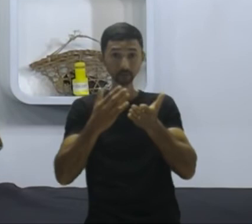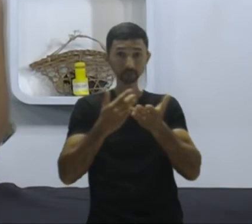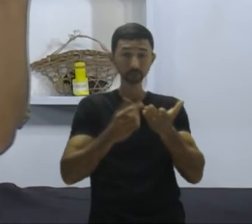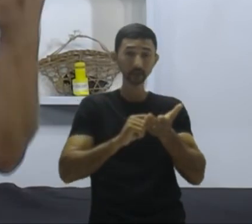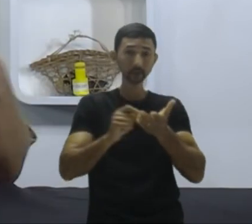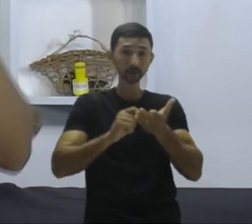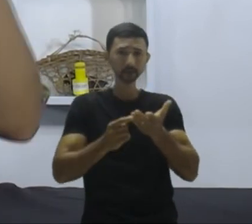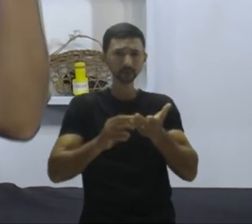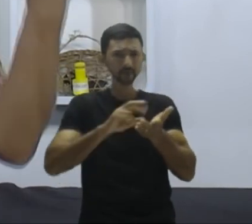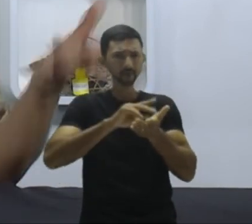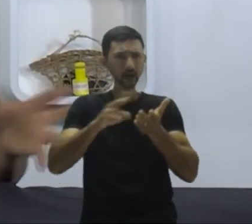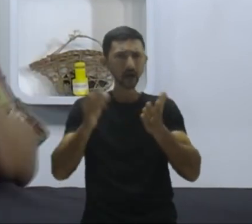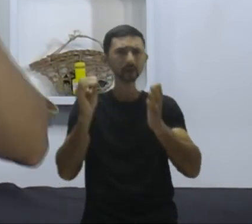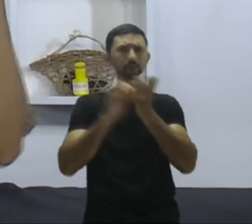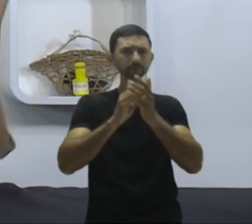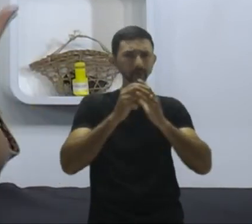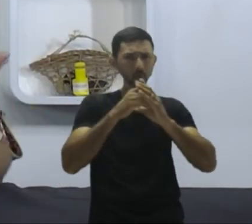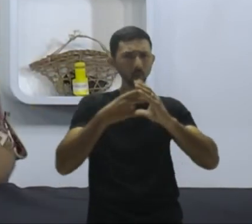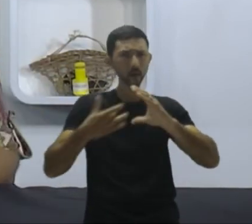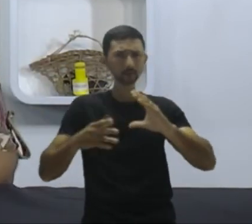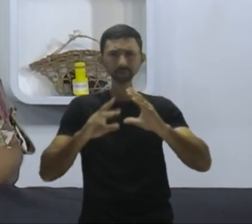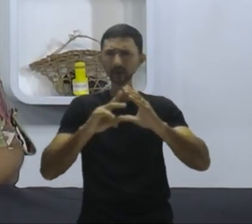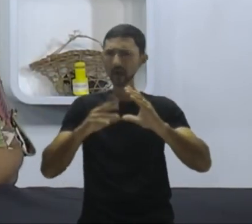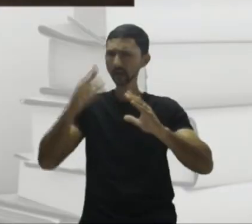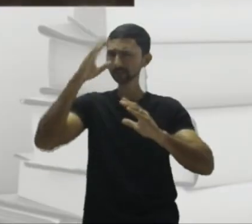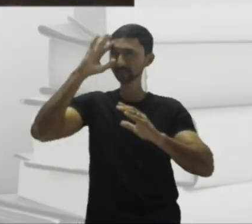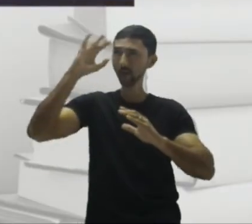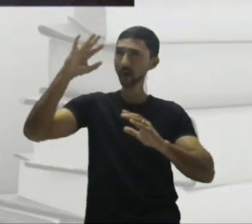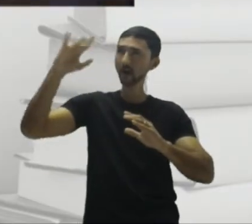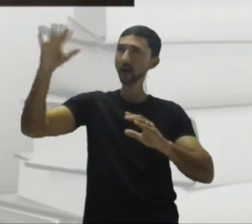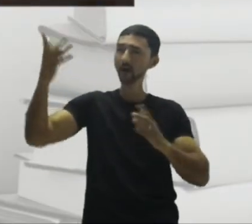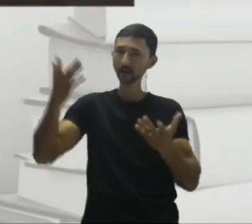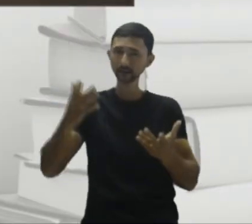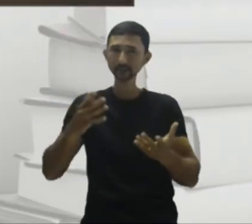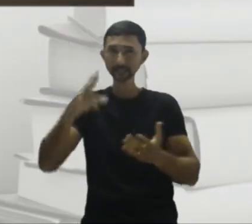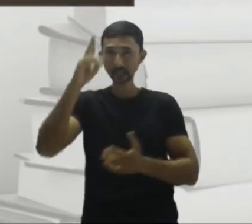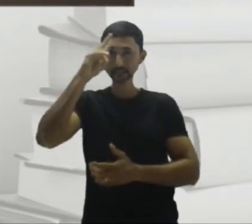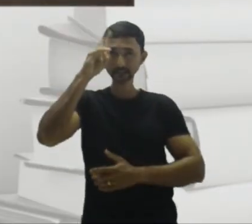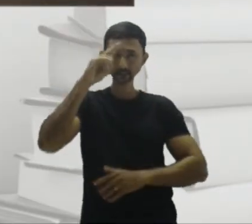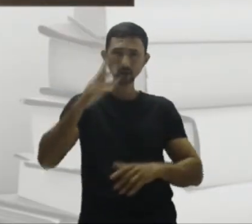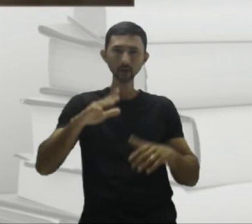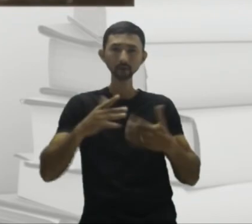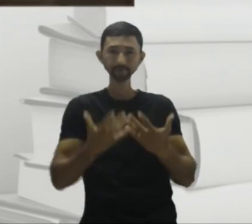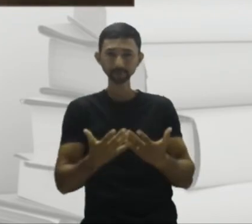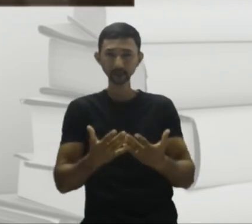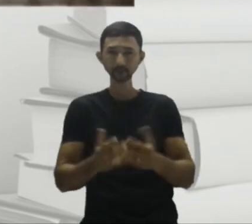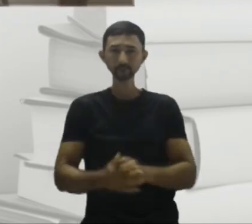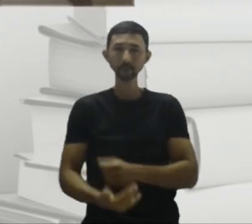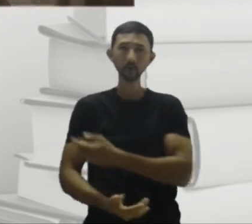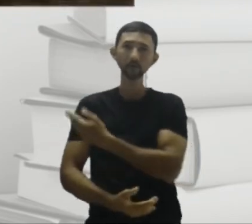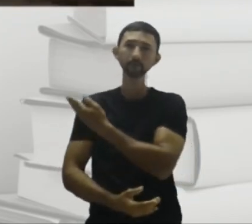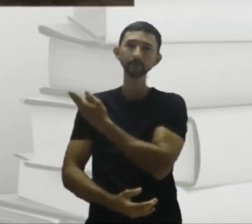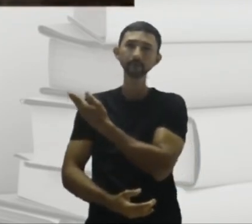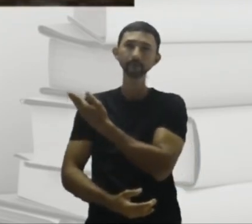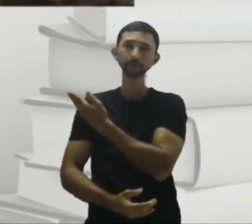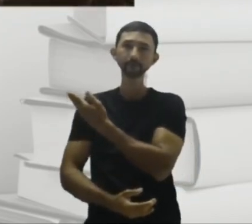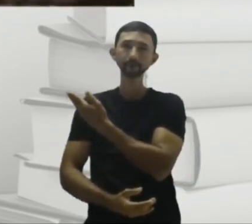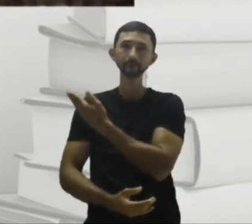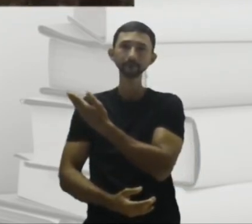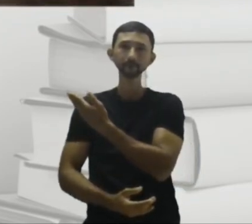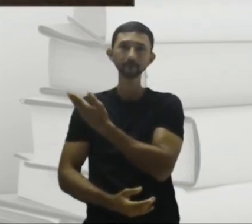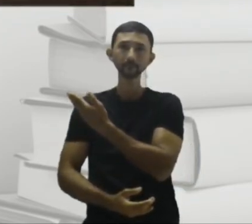a presença de elementos fantásticos, fantasiosos naquela história. Então, o que nós